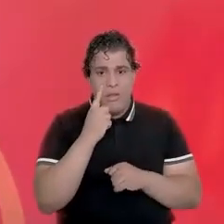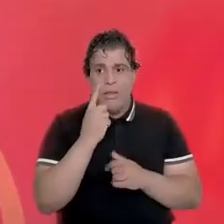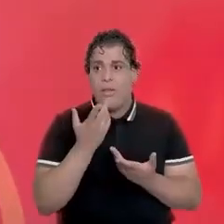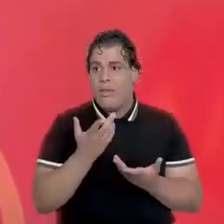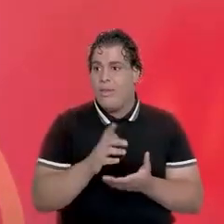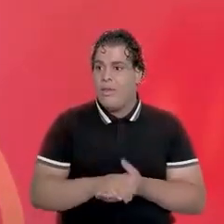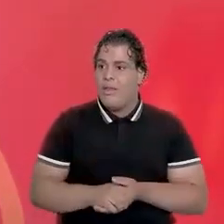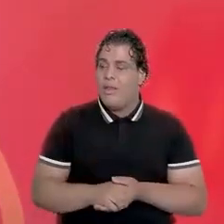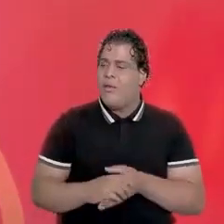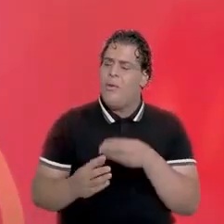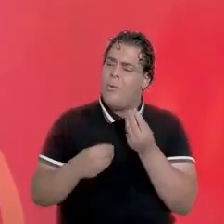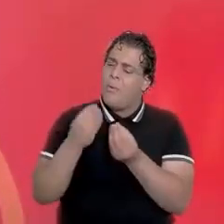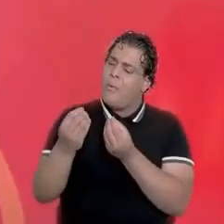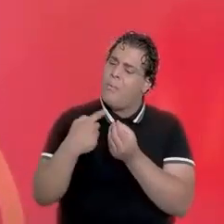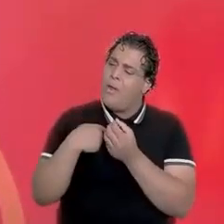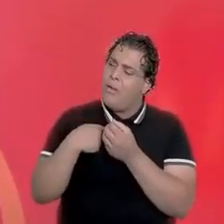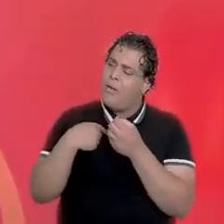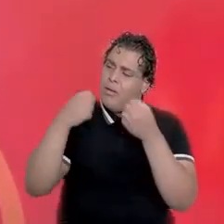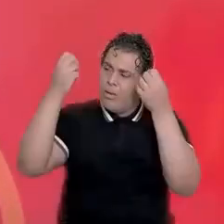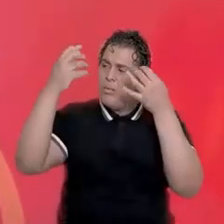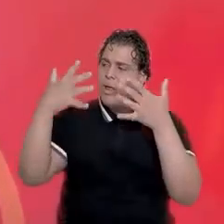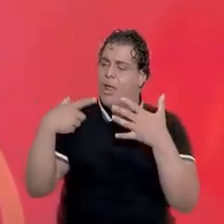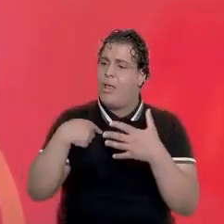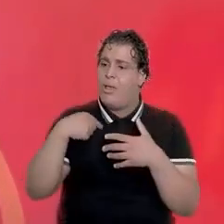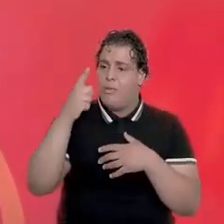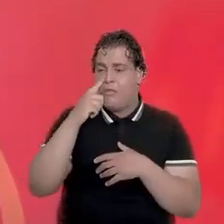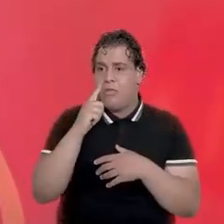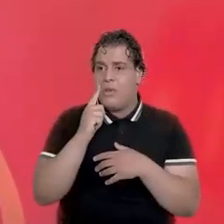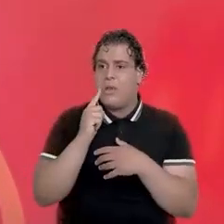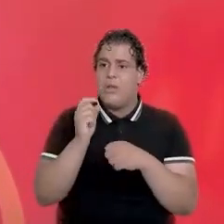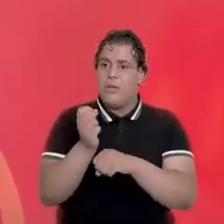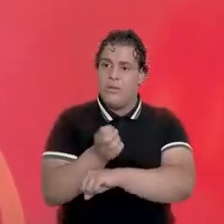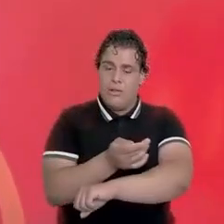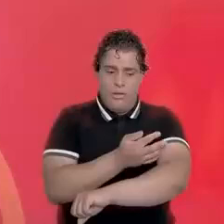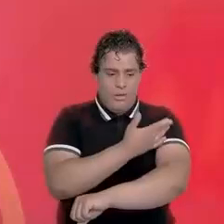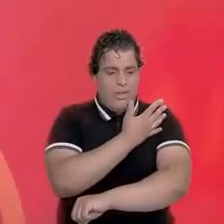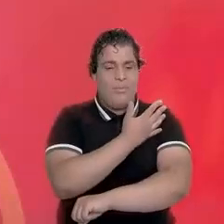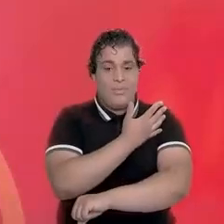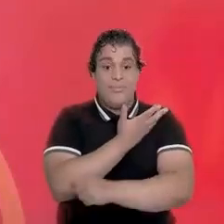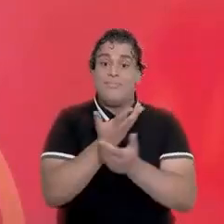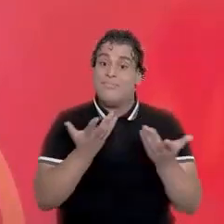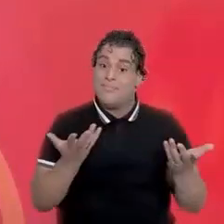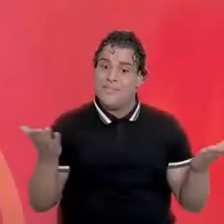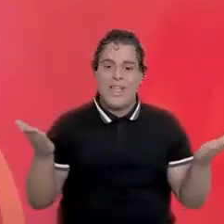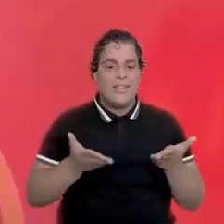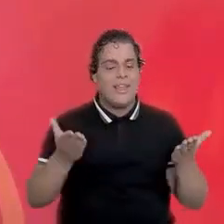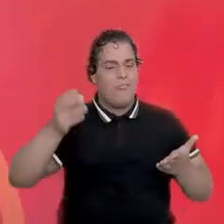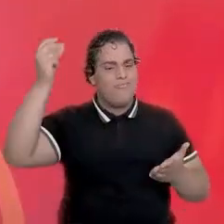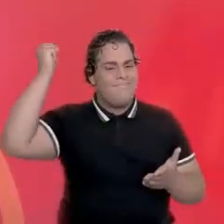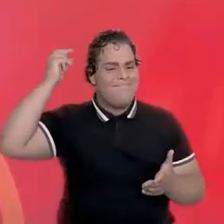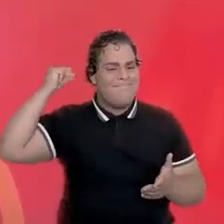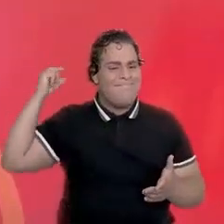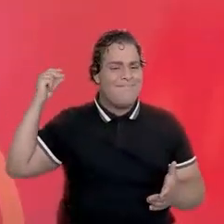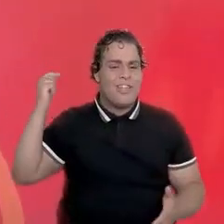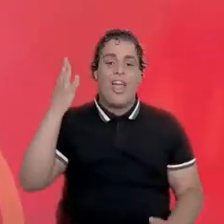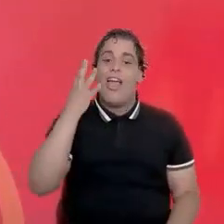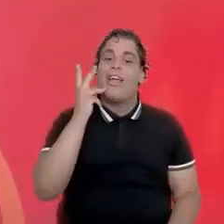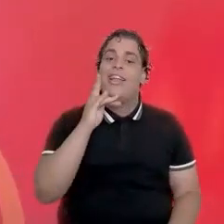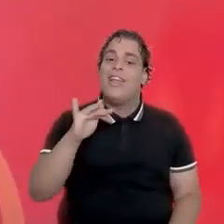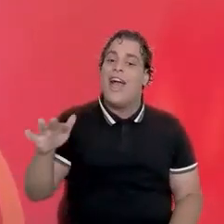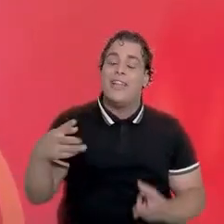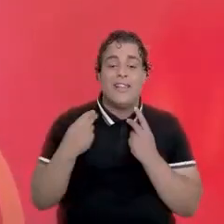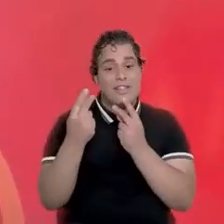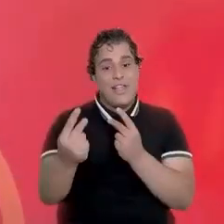que eu estava chorando de emoção, sabe? Então, desde a minha infância, eu